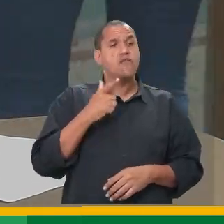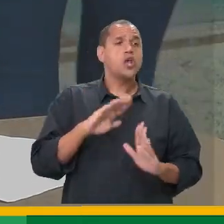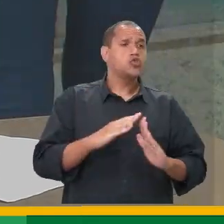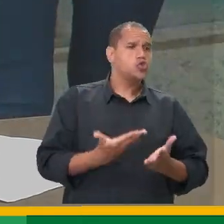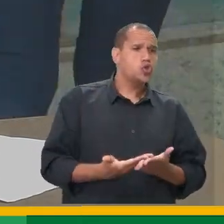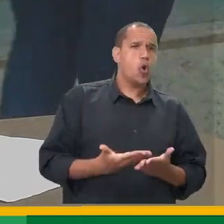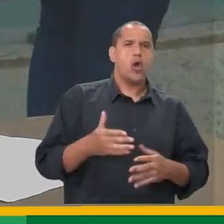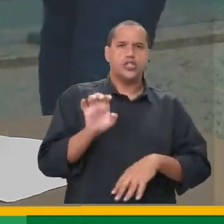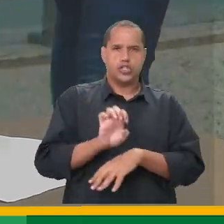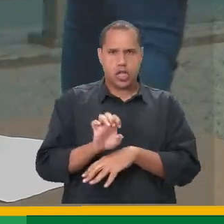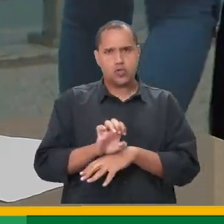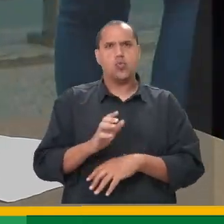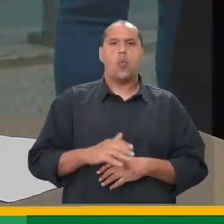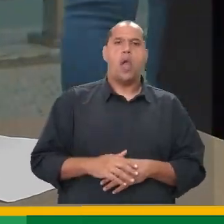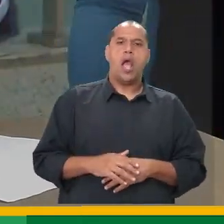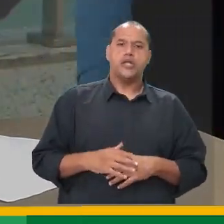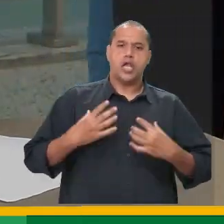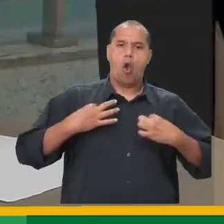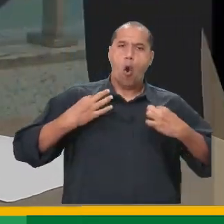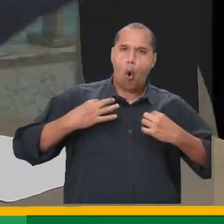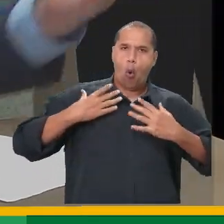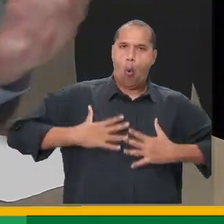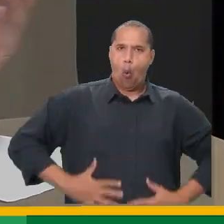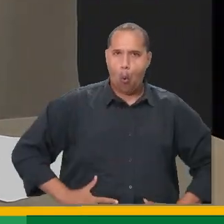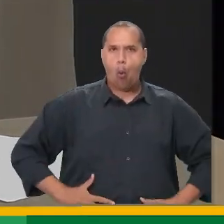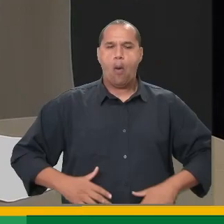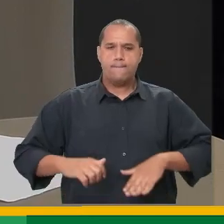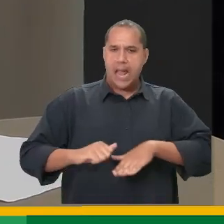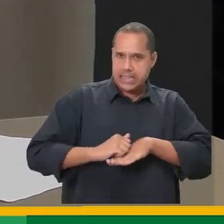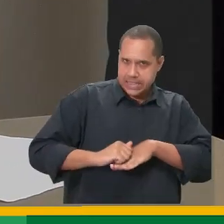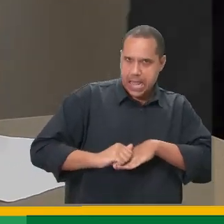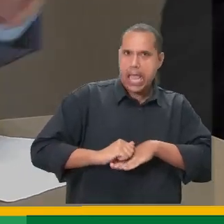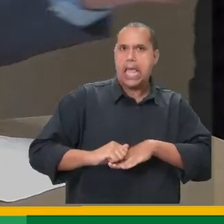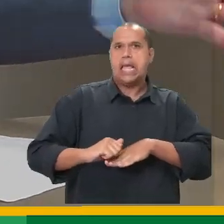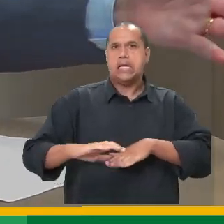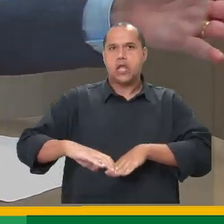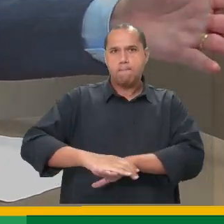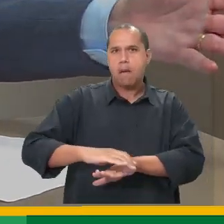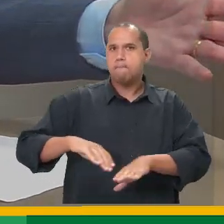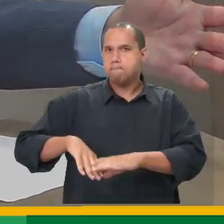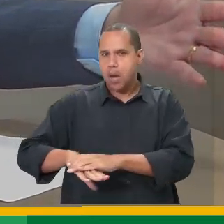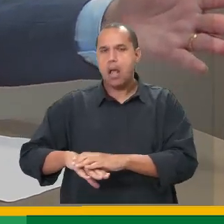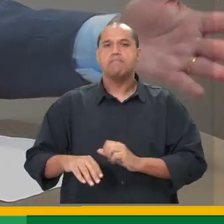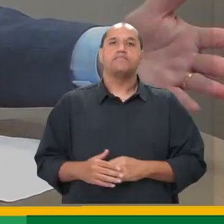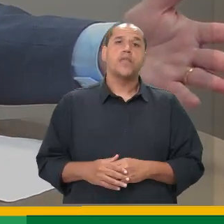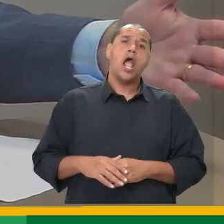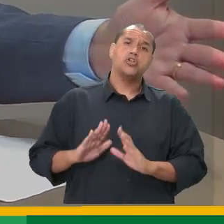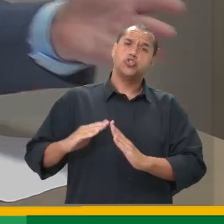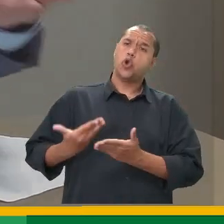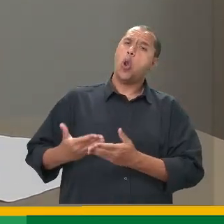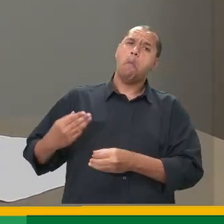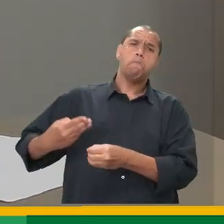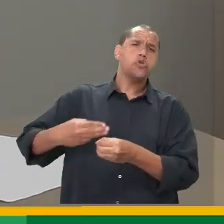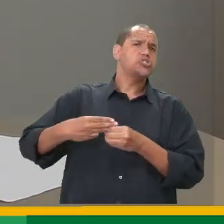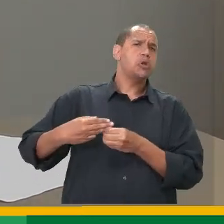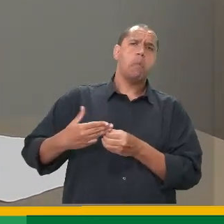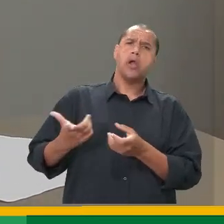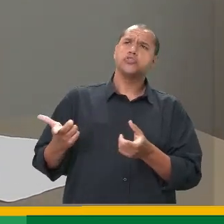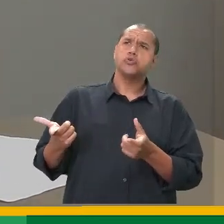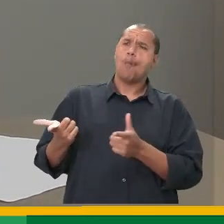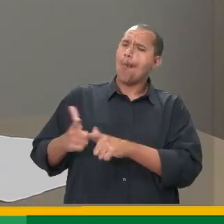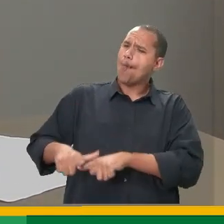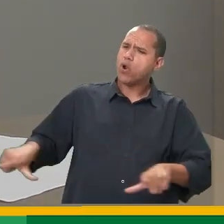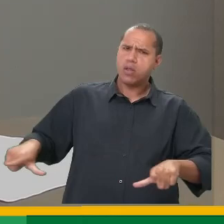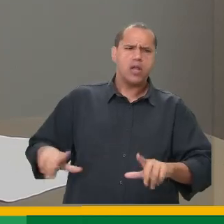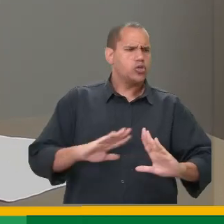uniforme com tênis com toda a estrutura que as escolas estaduais estão as municipais vazias entre aspas e as estaduais